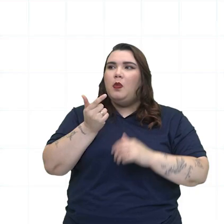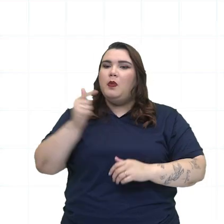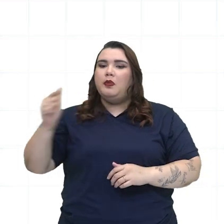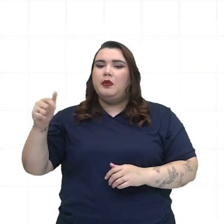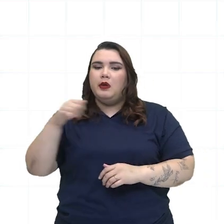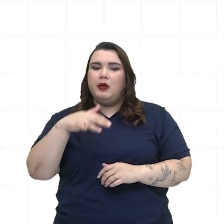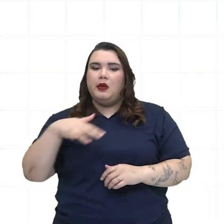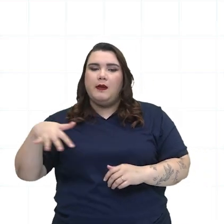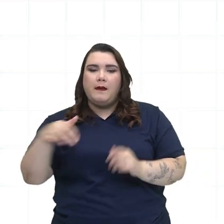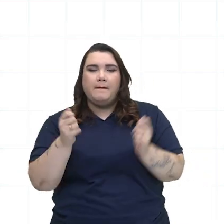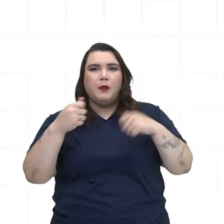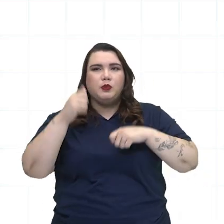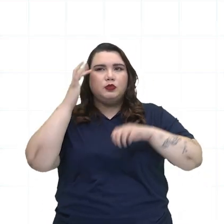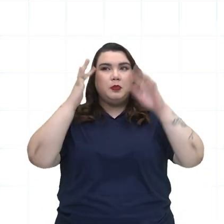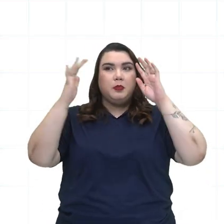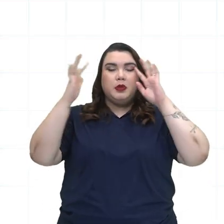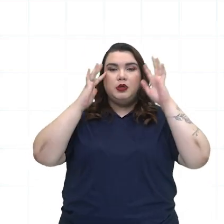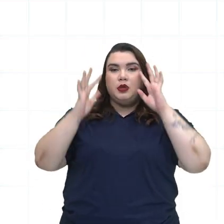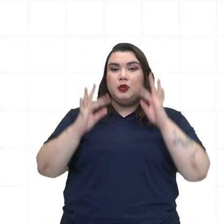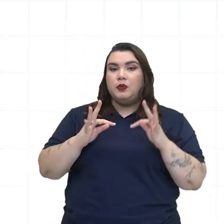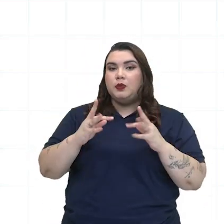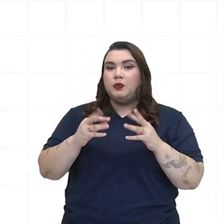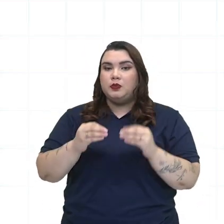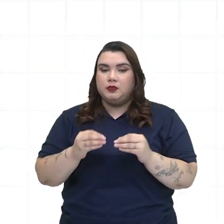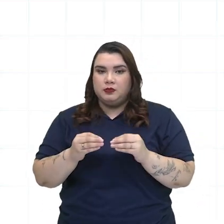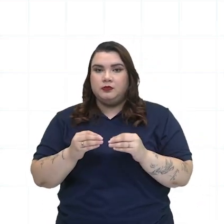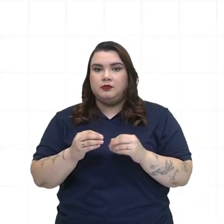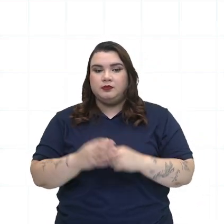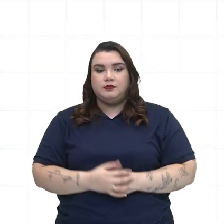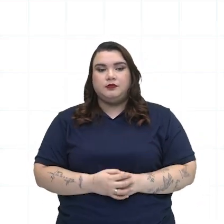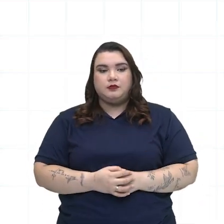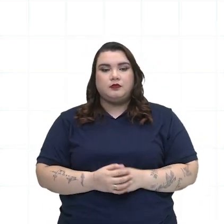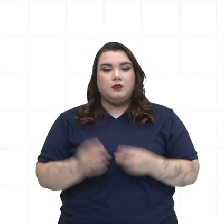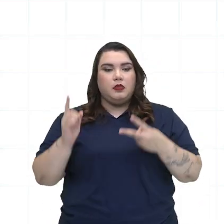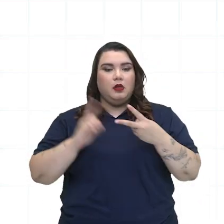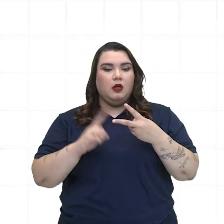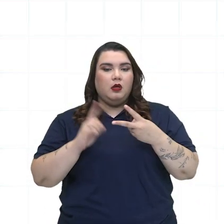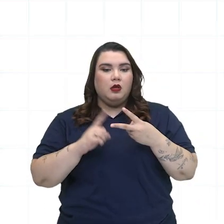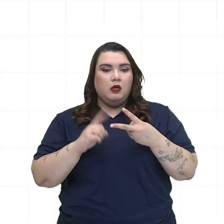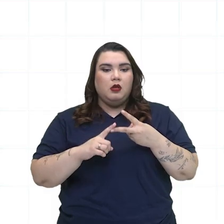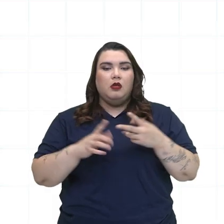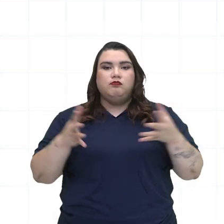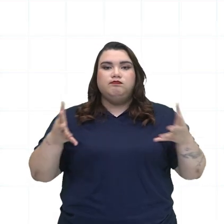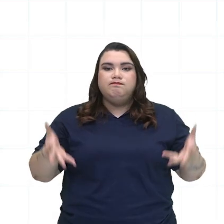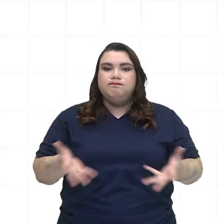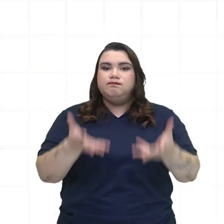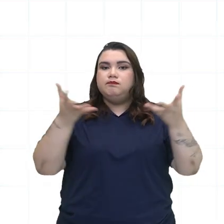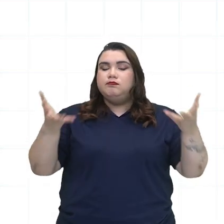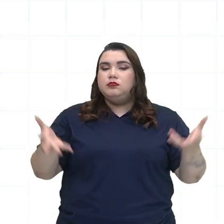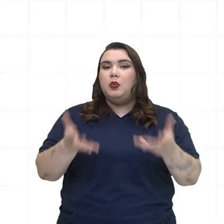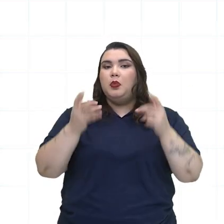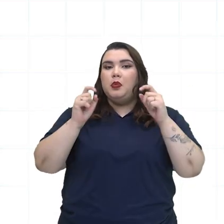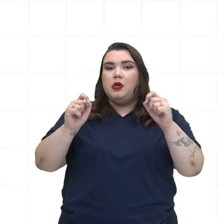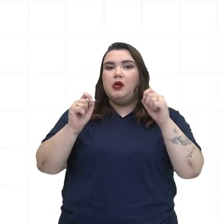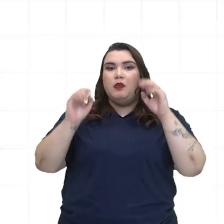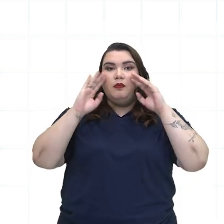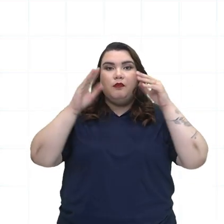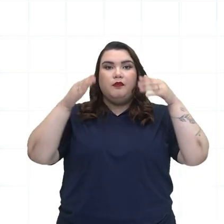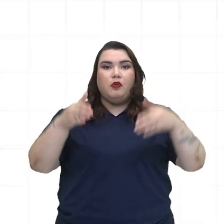tem como característica do romantismo a exaltação da natureza, A defesa dos